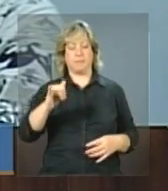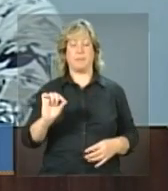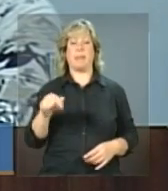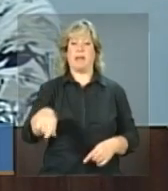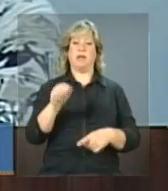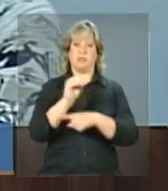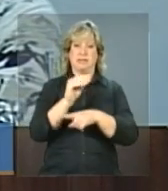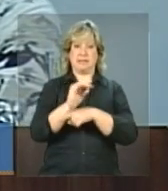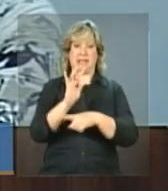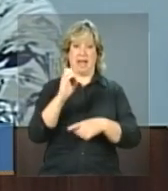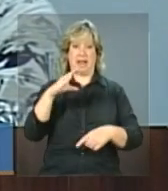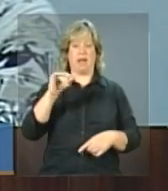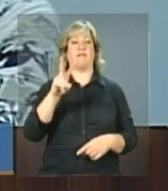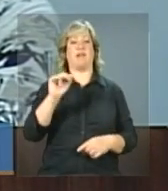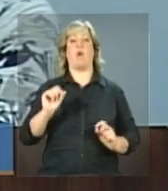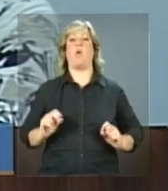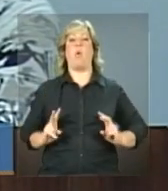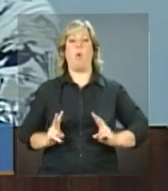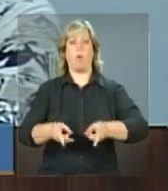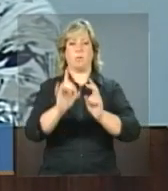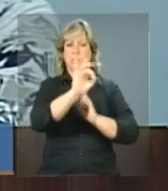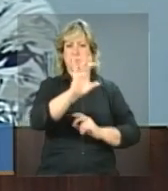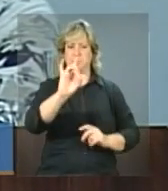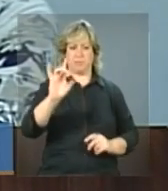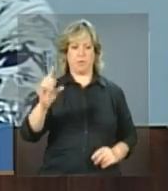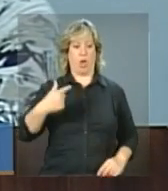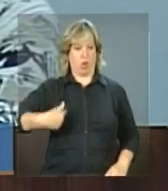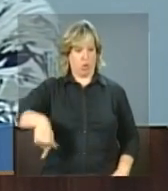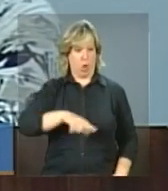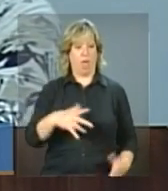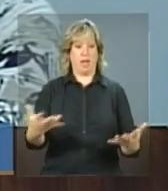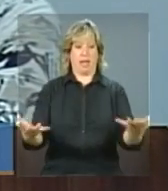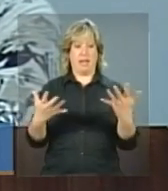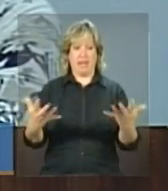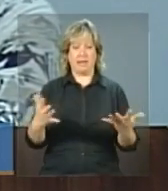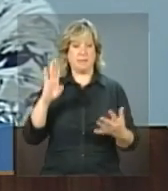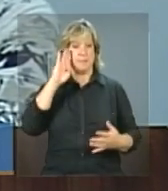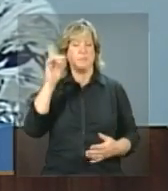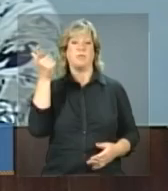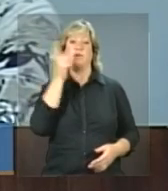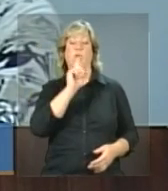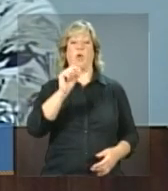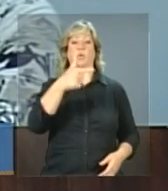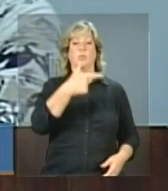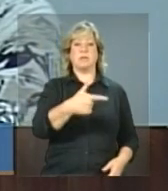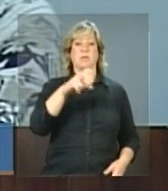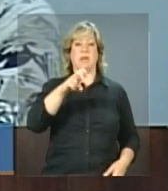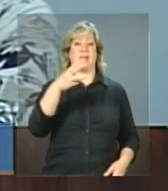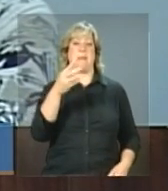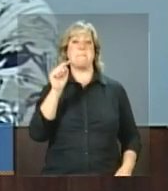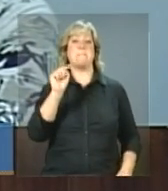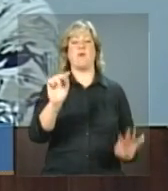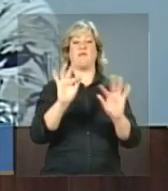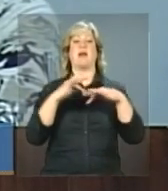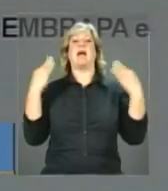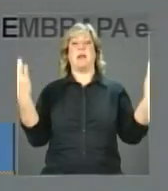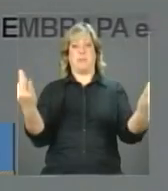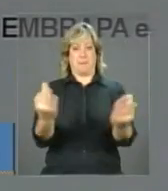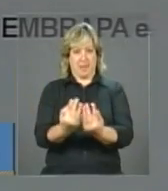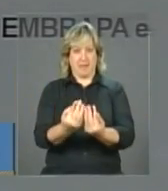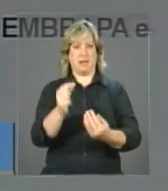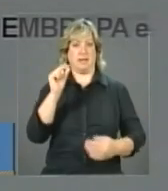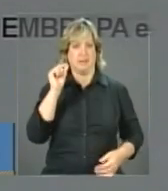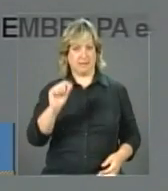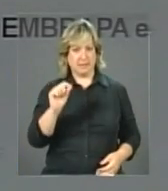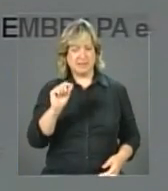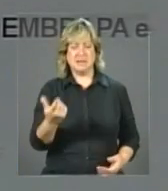ser continuada e individualizada. Nós pretendemos atingir, no mínimo, 253 mil famílias em situação de